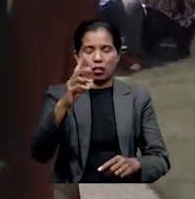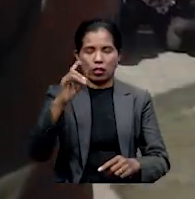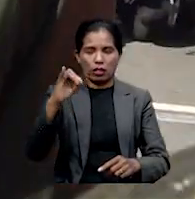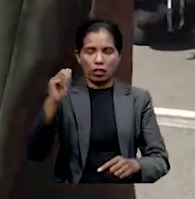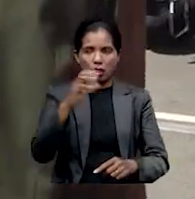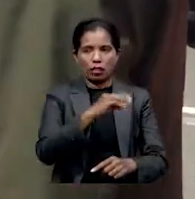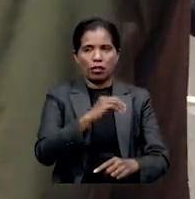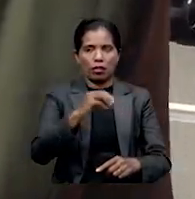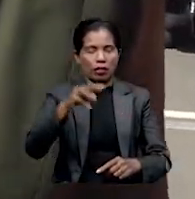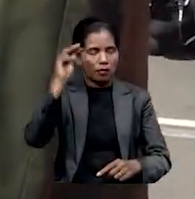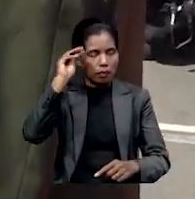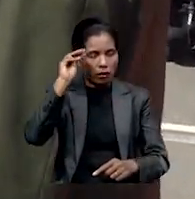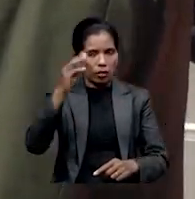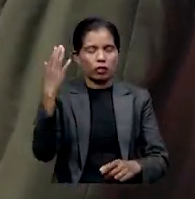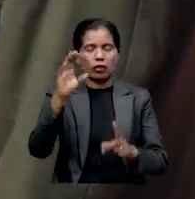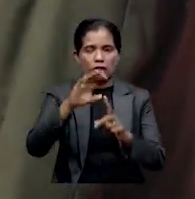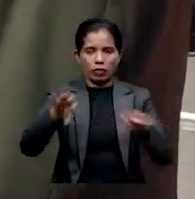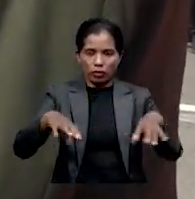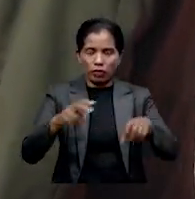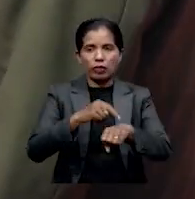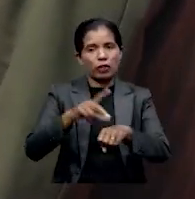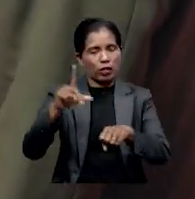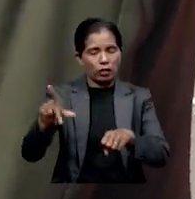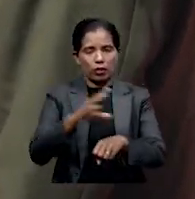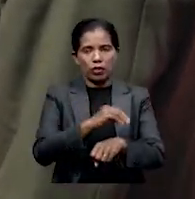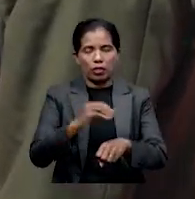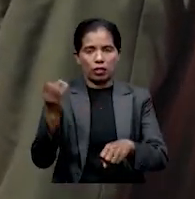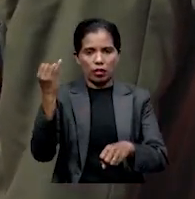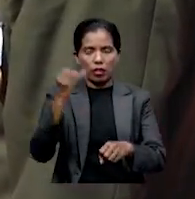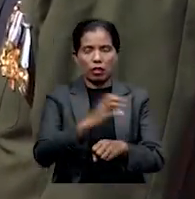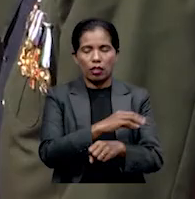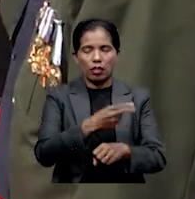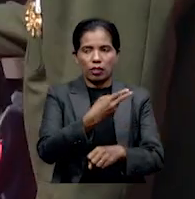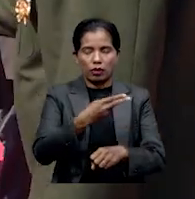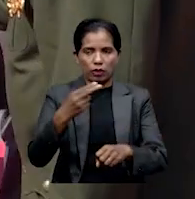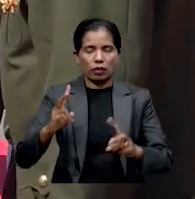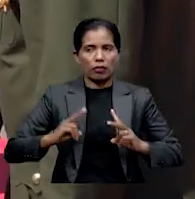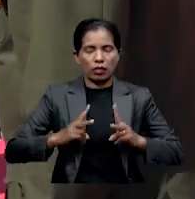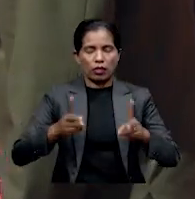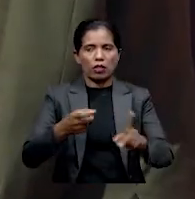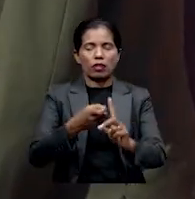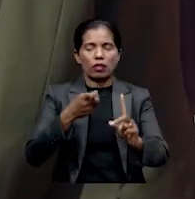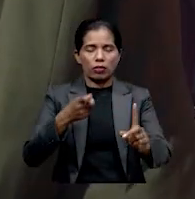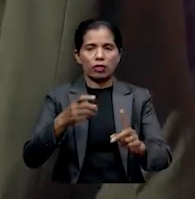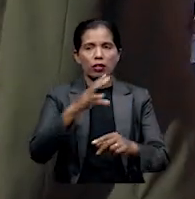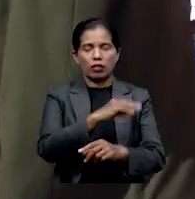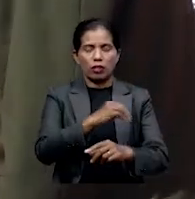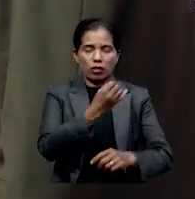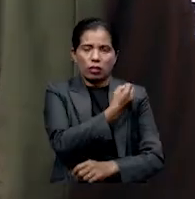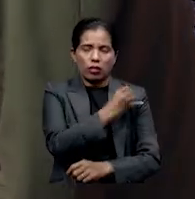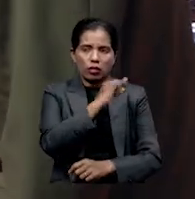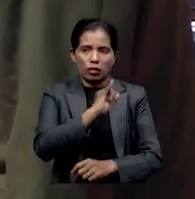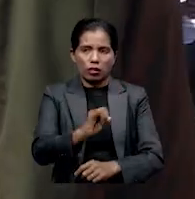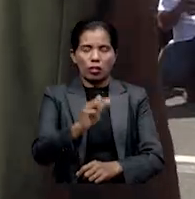no ex-ministro no ex-chefe Serviço Nacional Inteligência República Indonésia, no veterano Rússia Operação Serosa, General